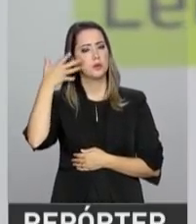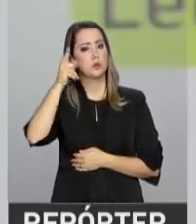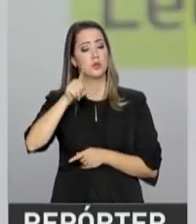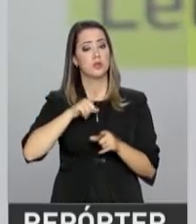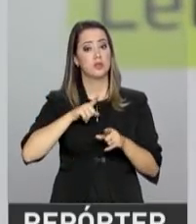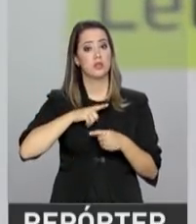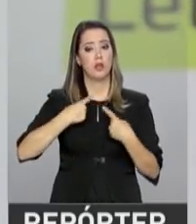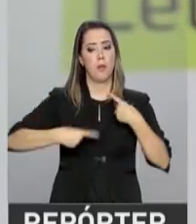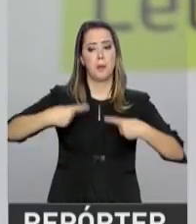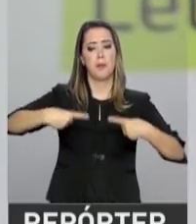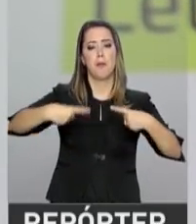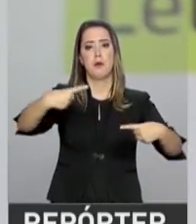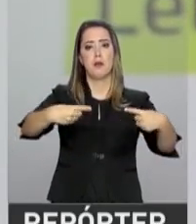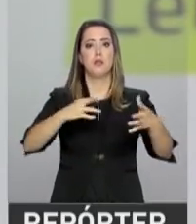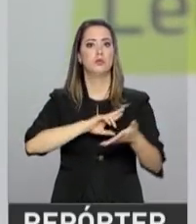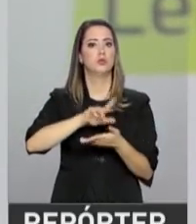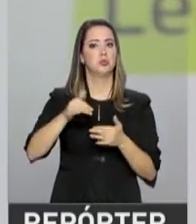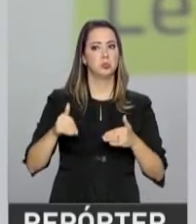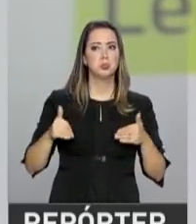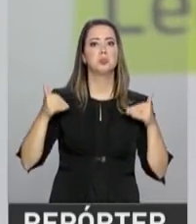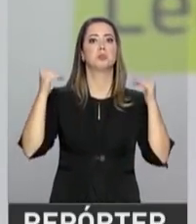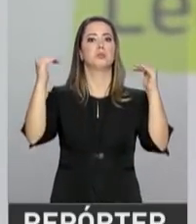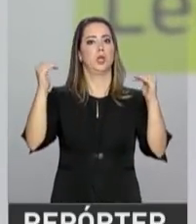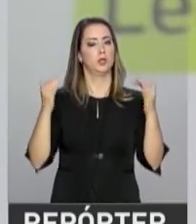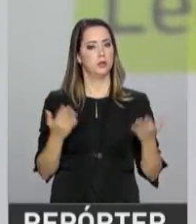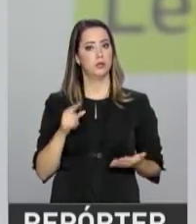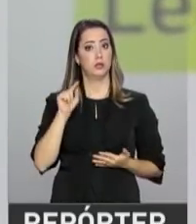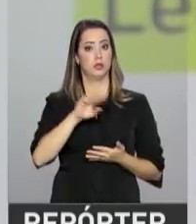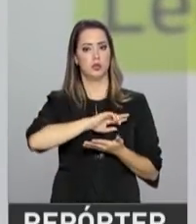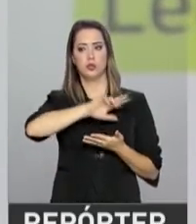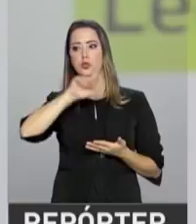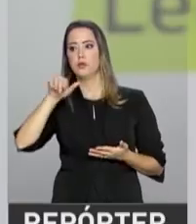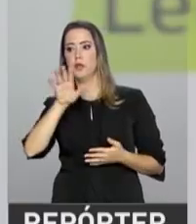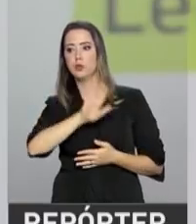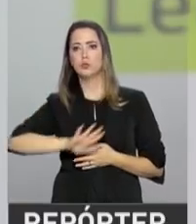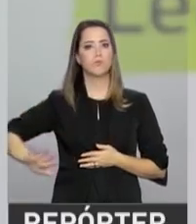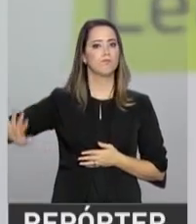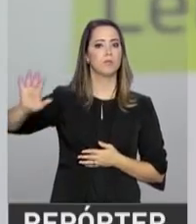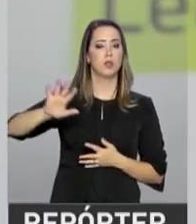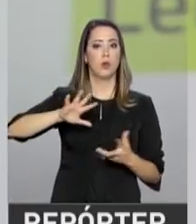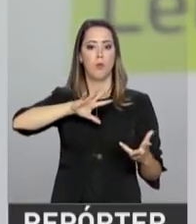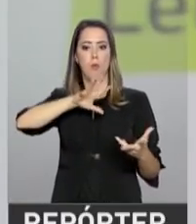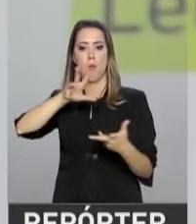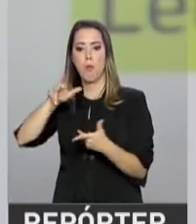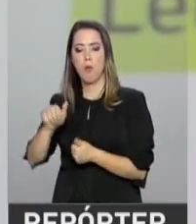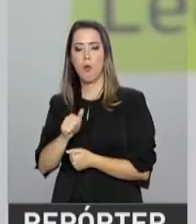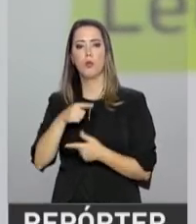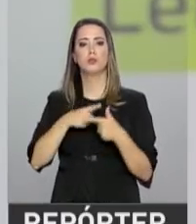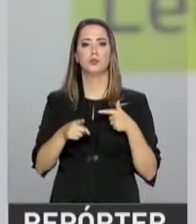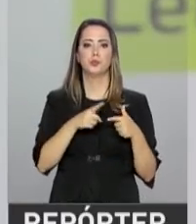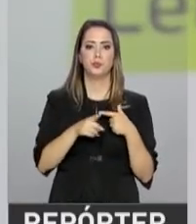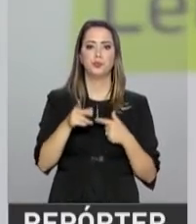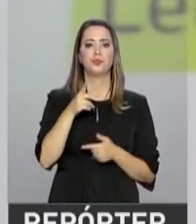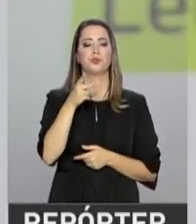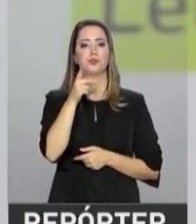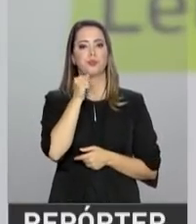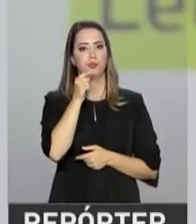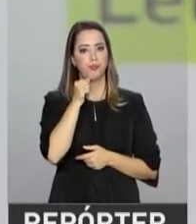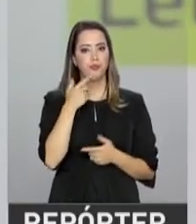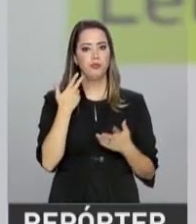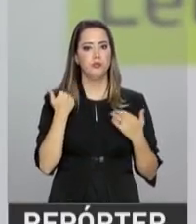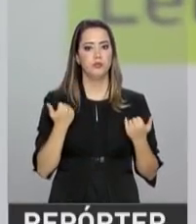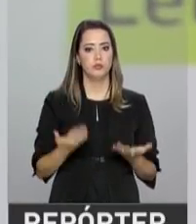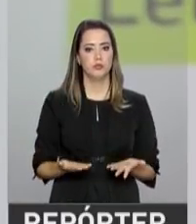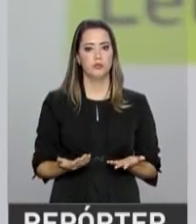teve painéis de alto nível, muitas pessoas de diferentes partes do mundo falando sobre a problemática da água.